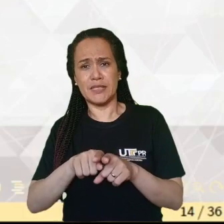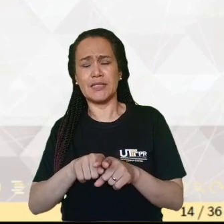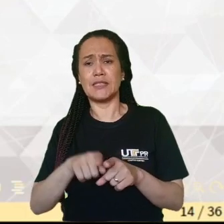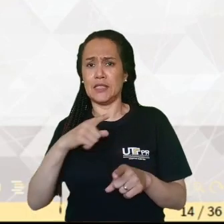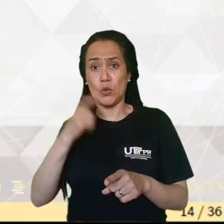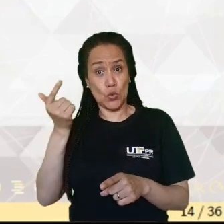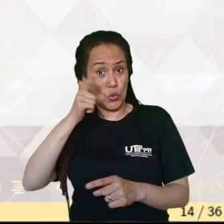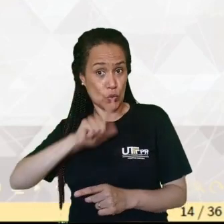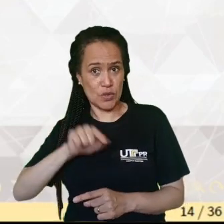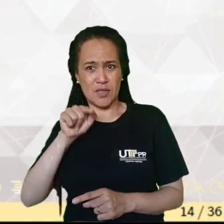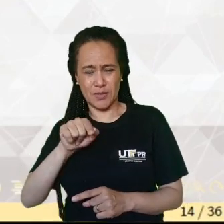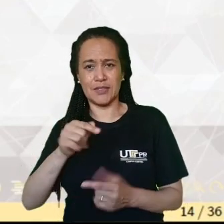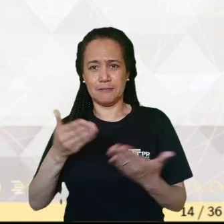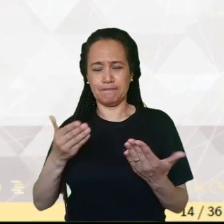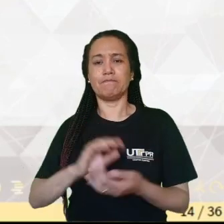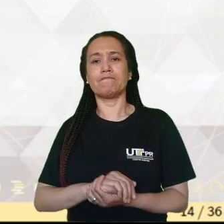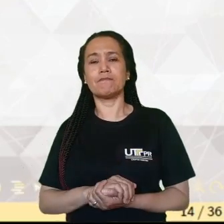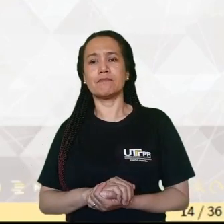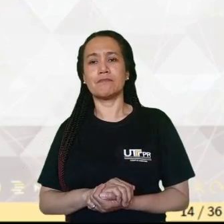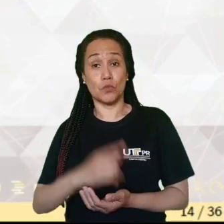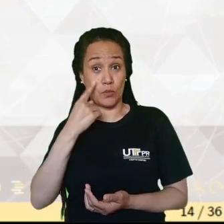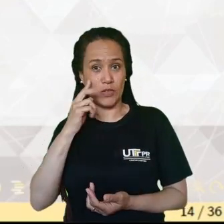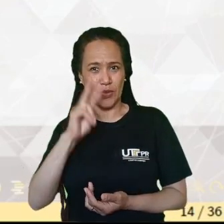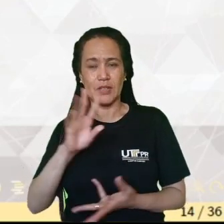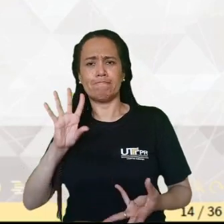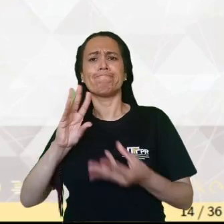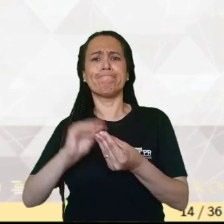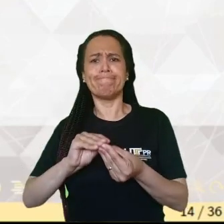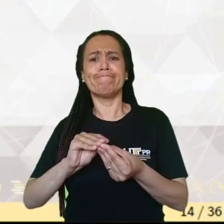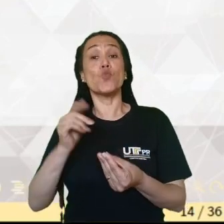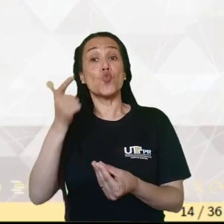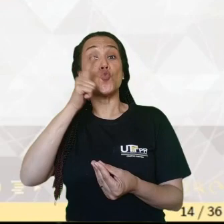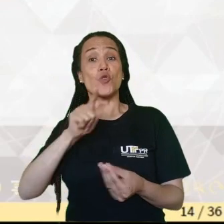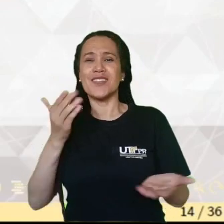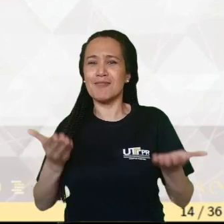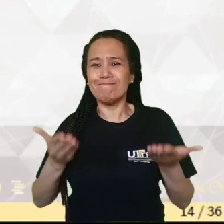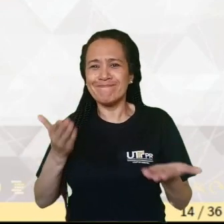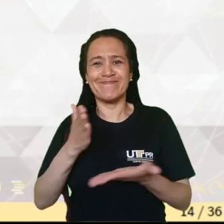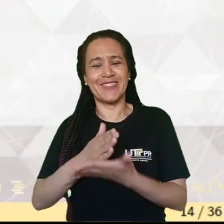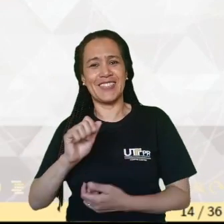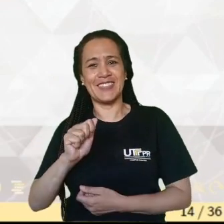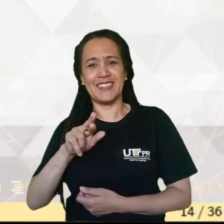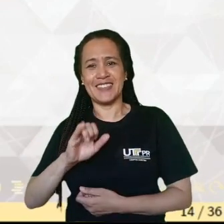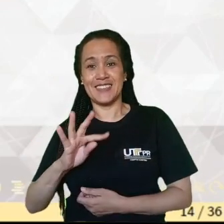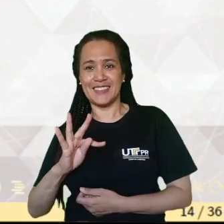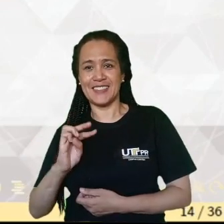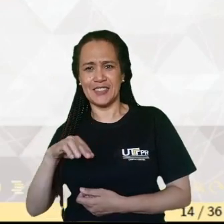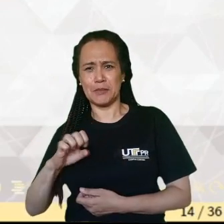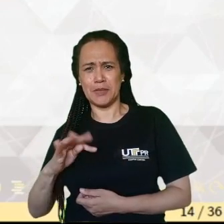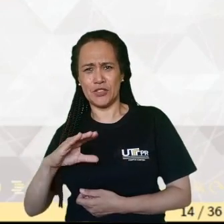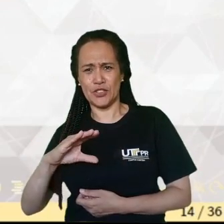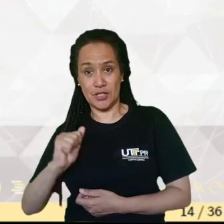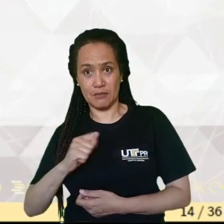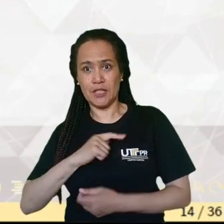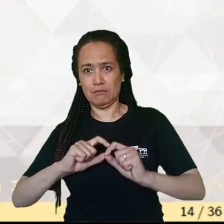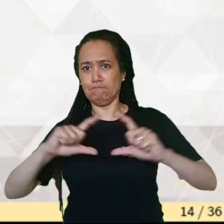n observações, então eu vou ter n ômega. Simplificando, nós temos então exatamente a média aritmética, que é a que vocês conhecem,